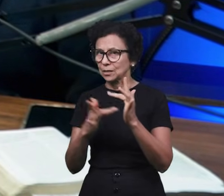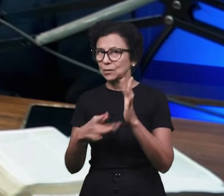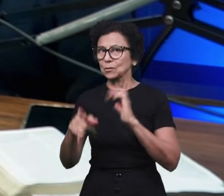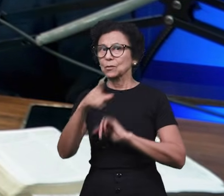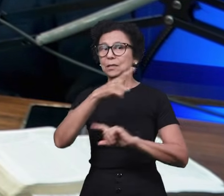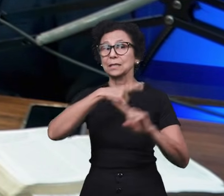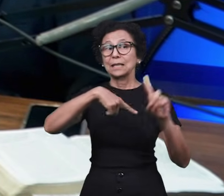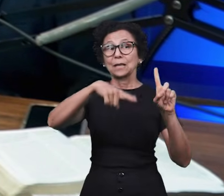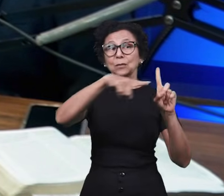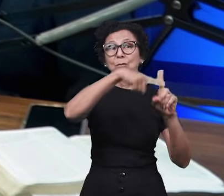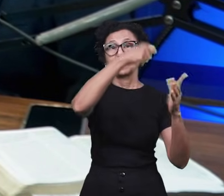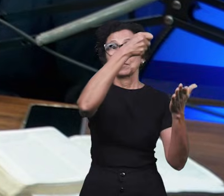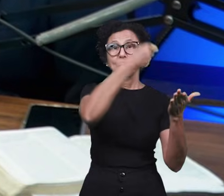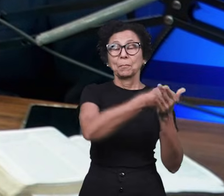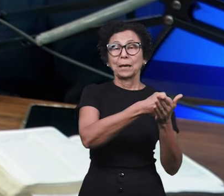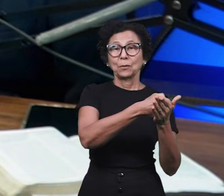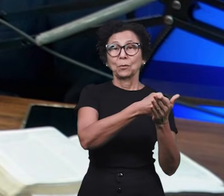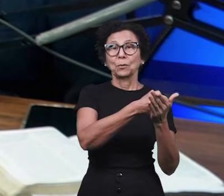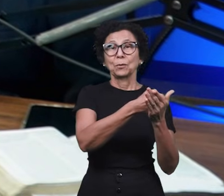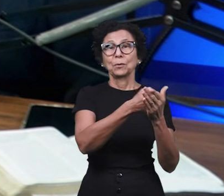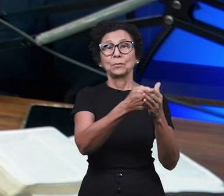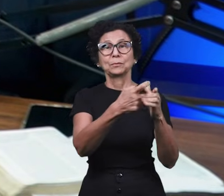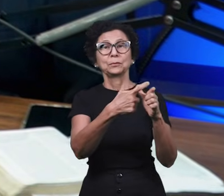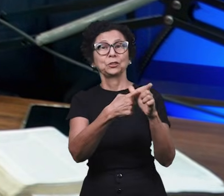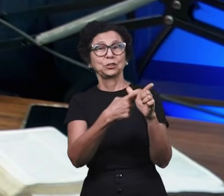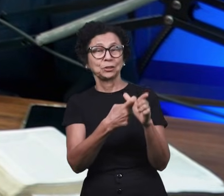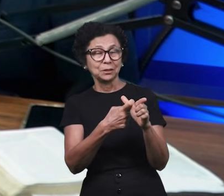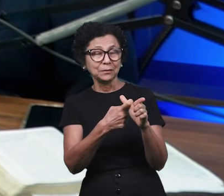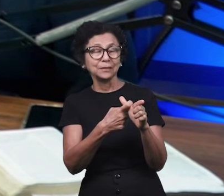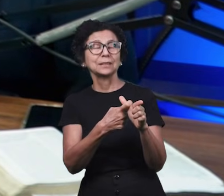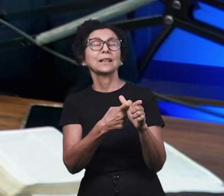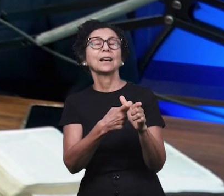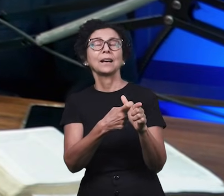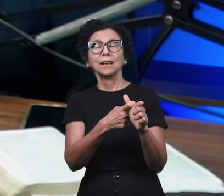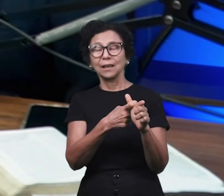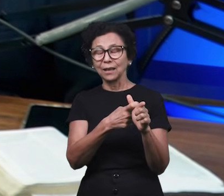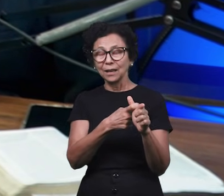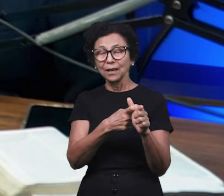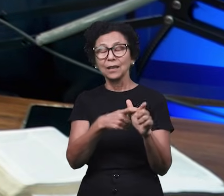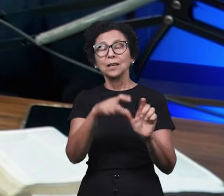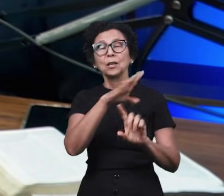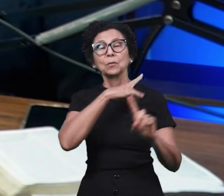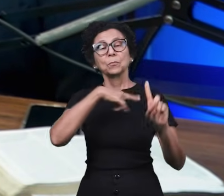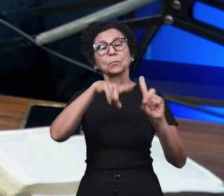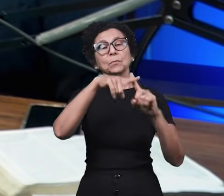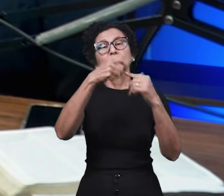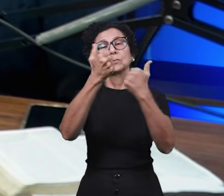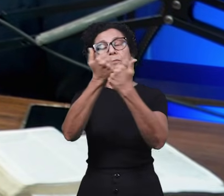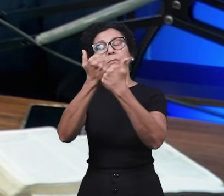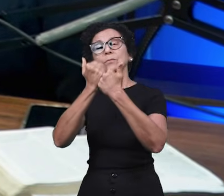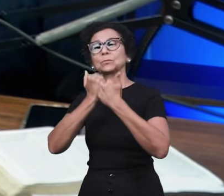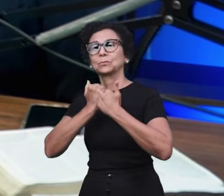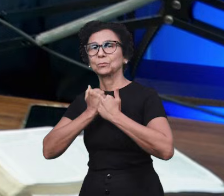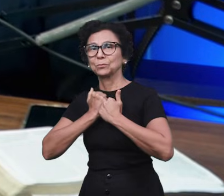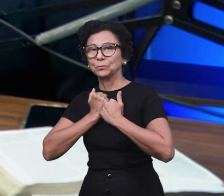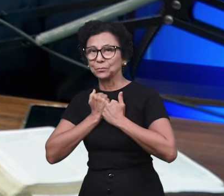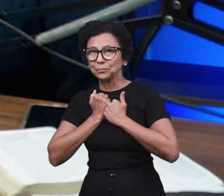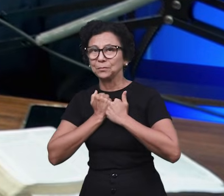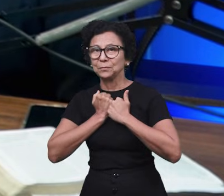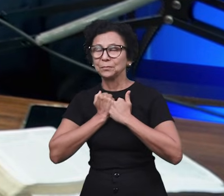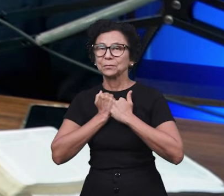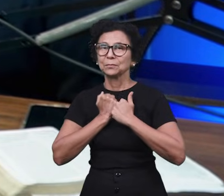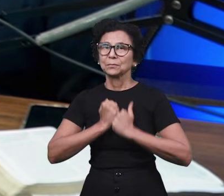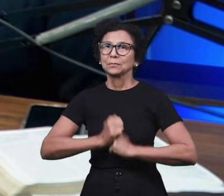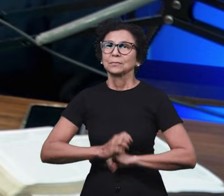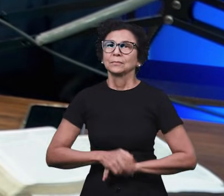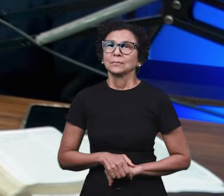dívida. Amém. Ele é o nosso remidor e o nosso redentor. Ele pagou essa dívida que